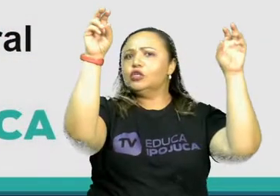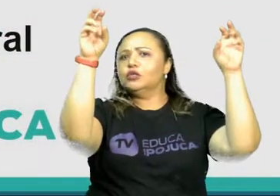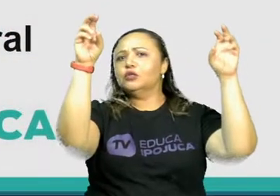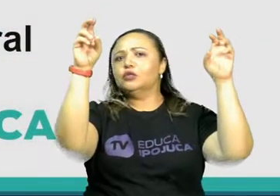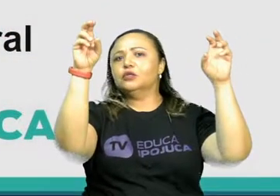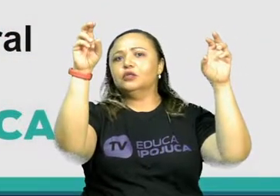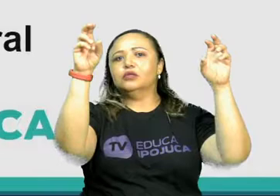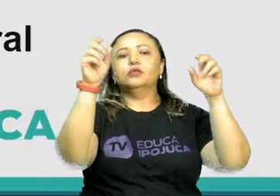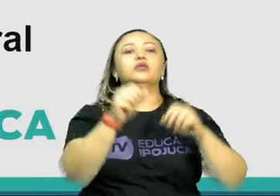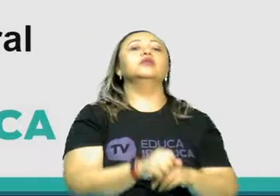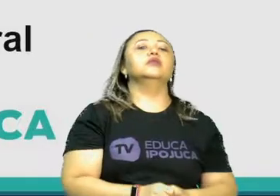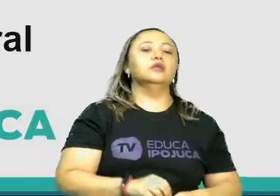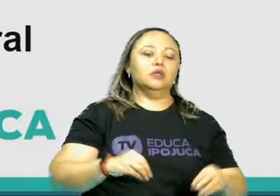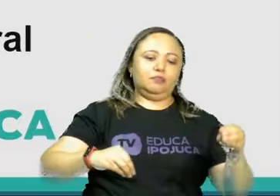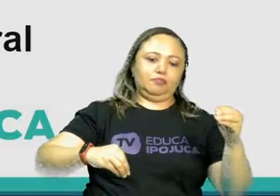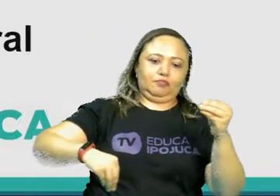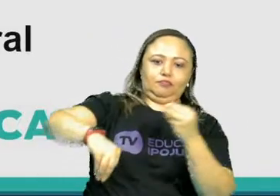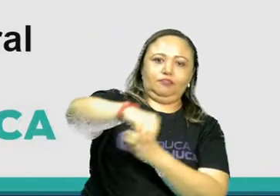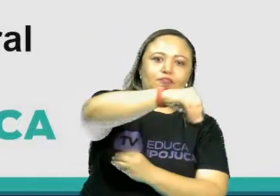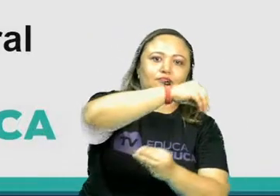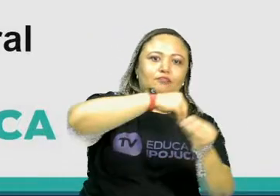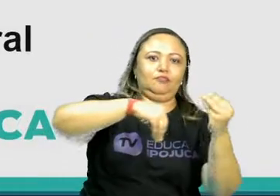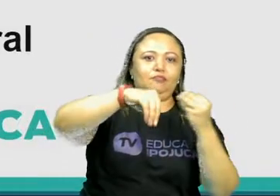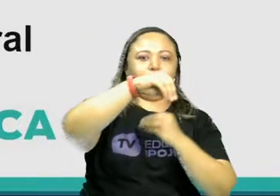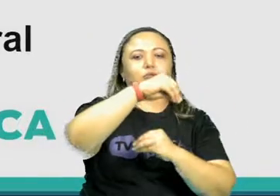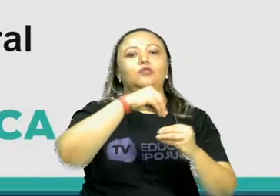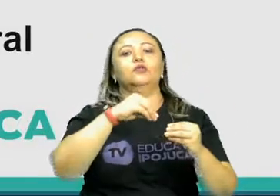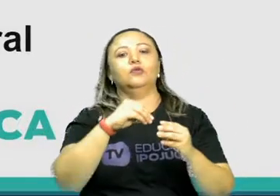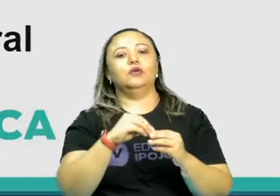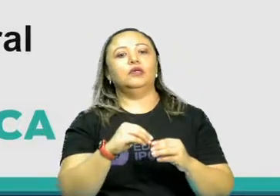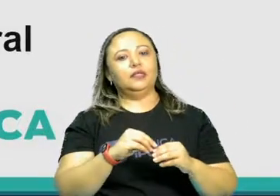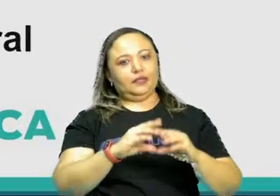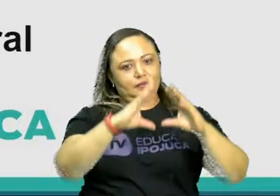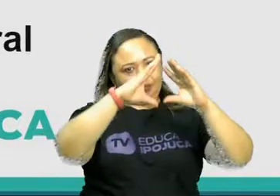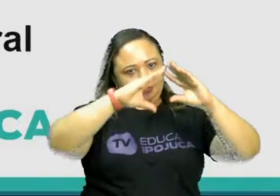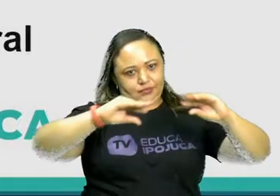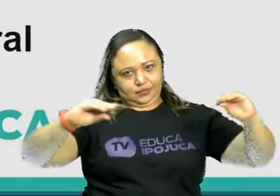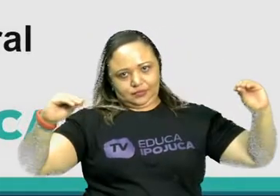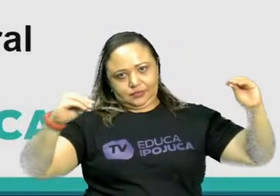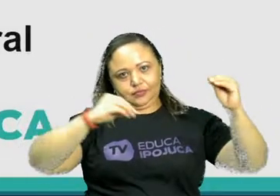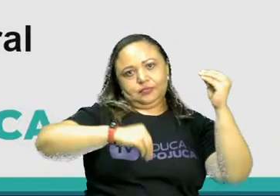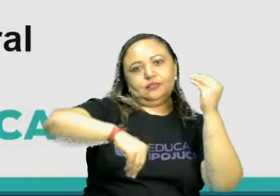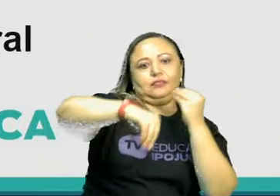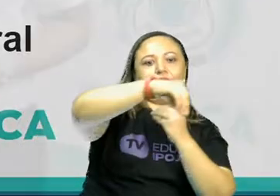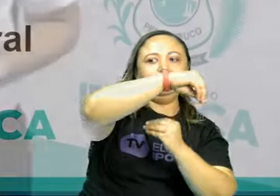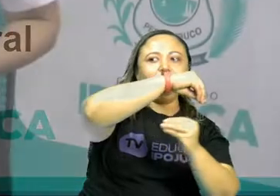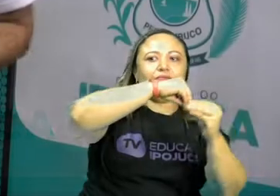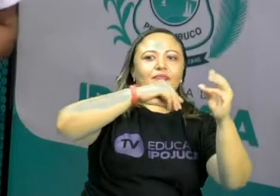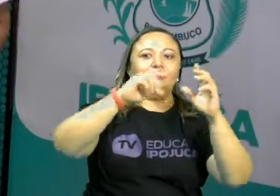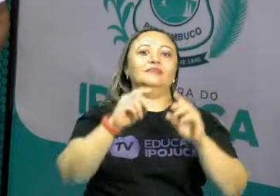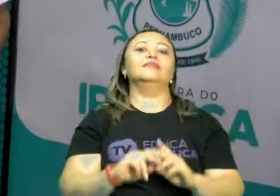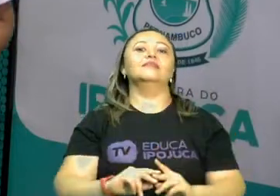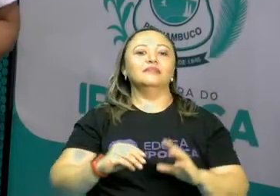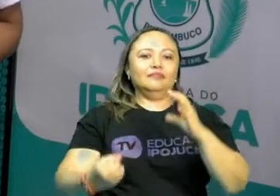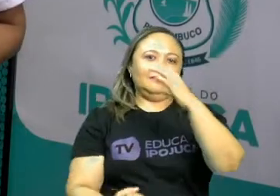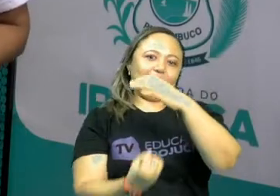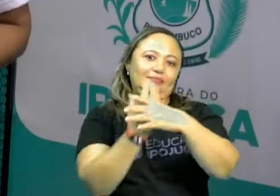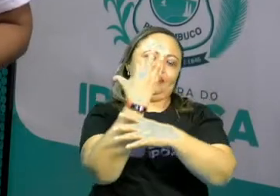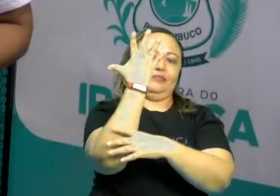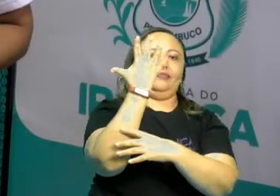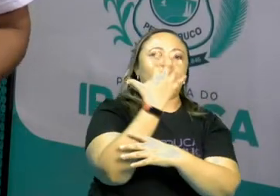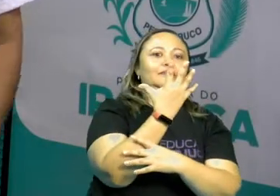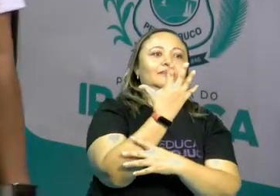vai ser substâncias e misturas homogêneas e heterogêneas.